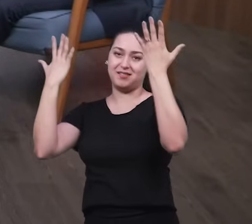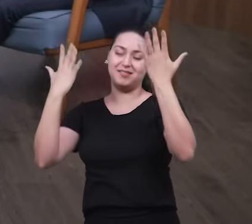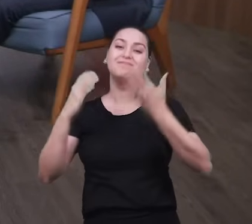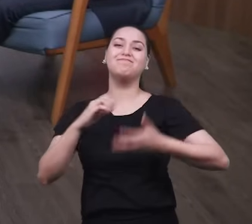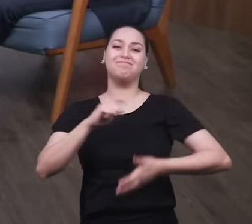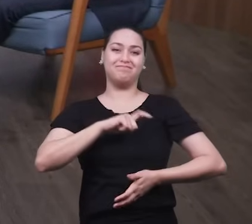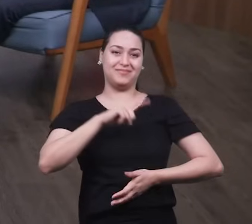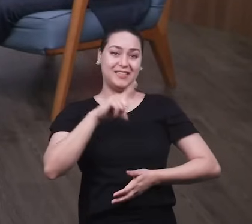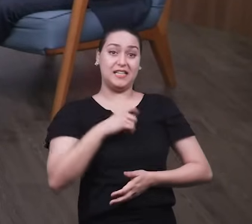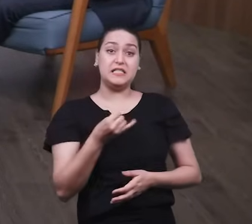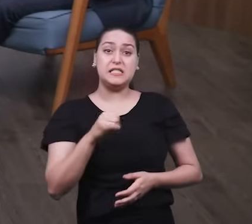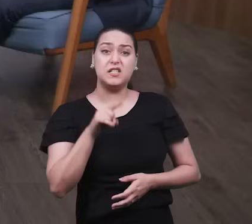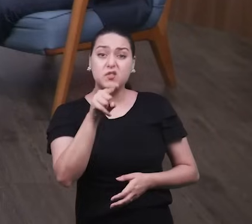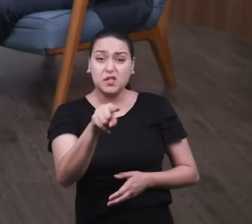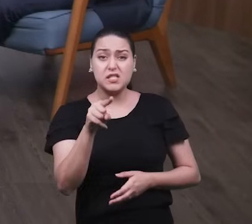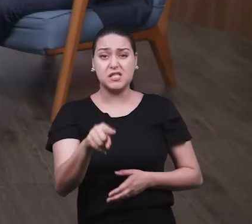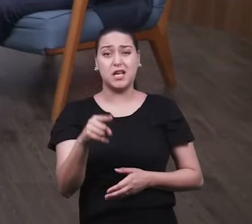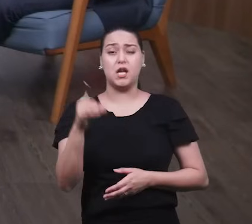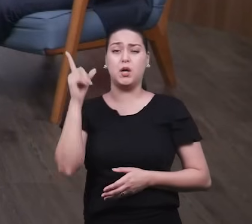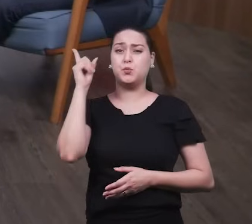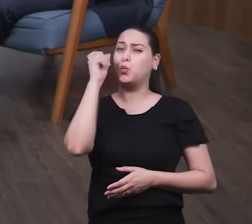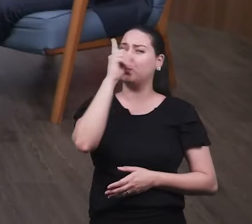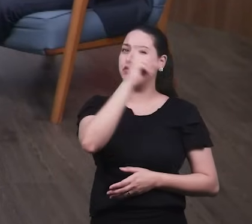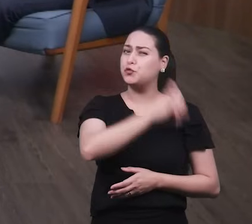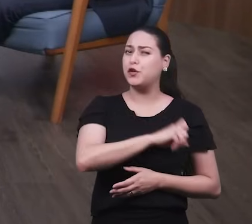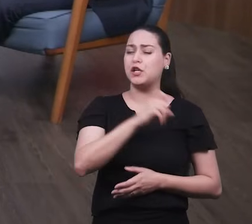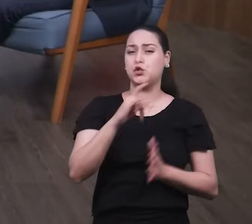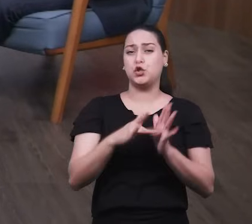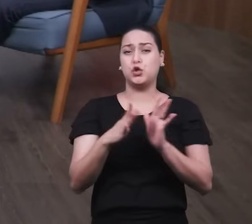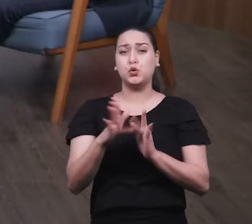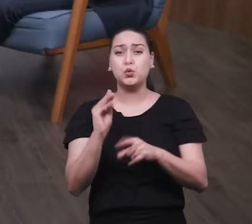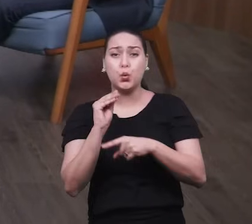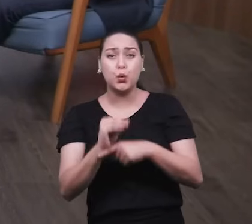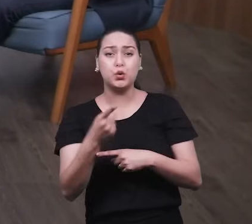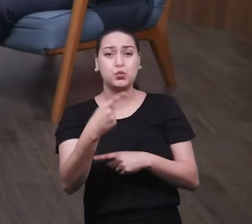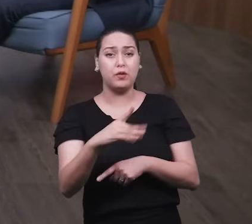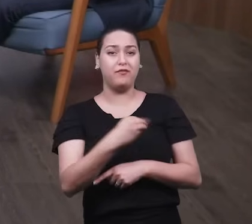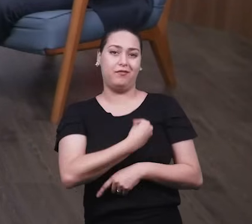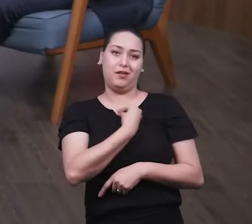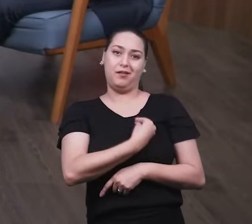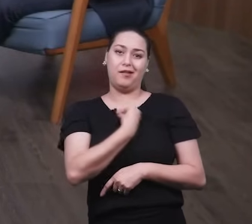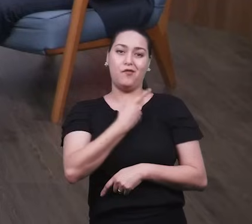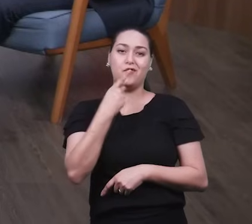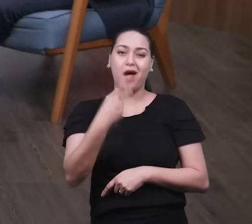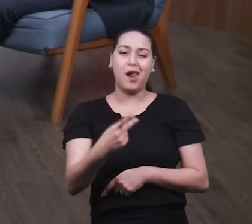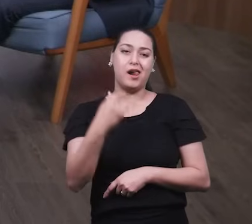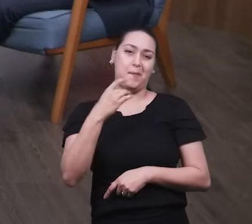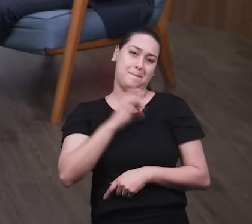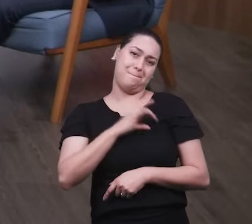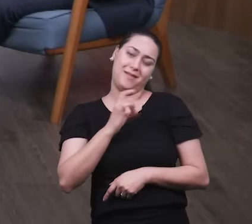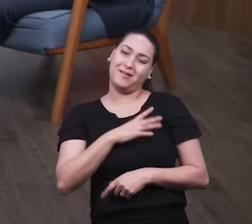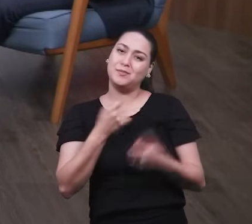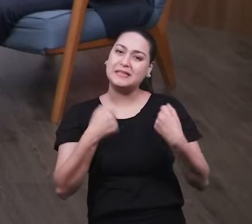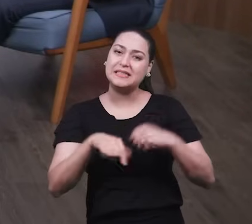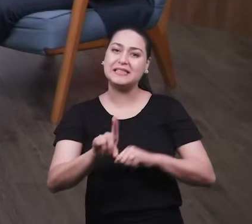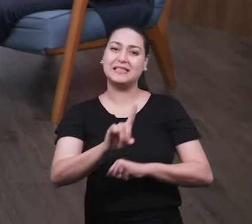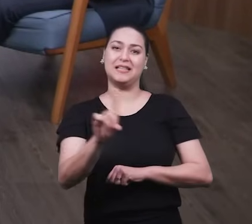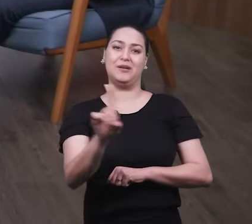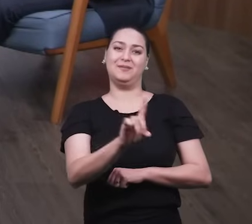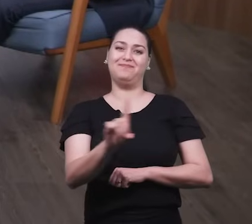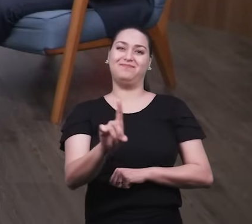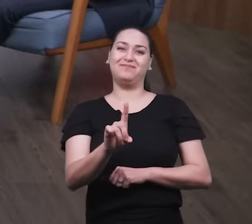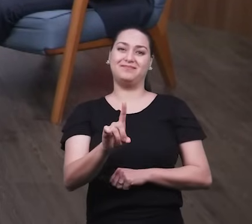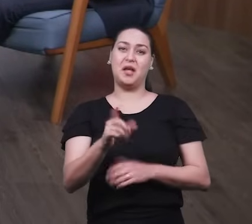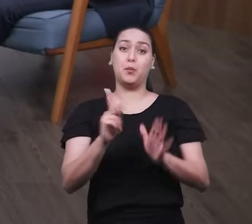te levanta, eu estendo a minha mão direita e te digo, não temas. Esse é o projeto de salvação. E